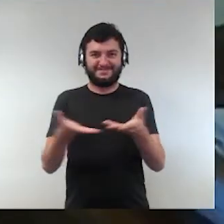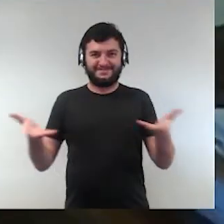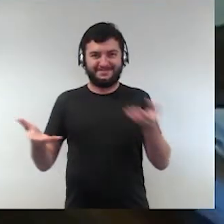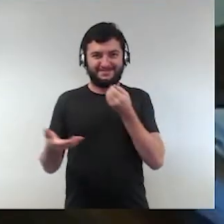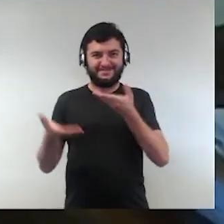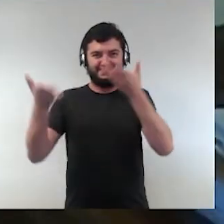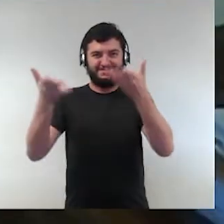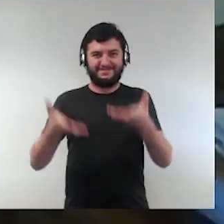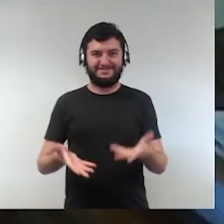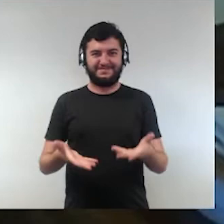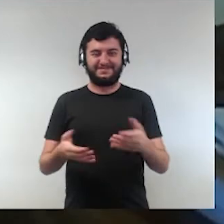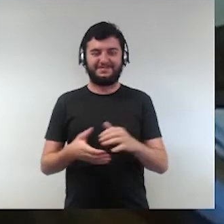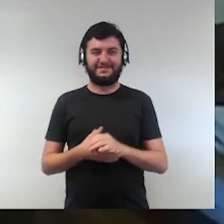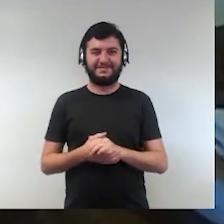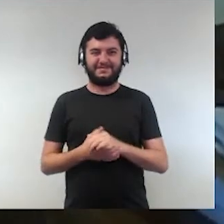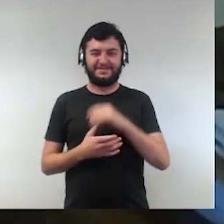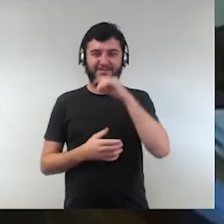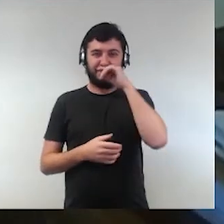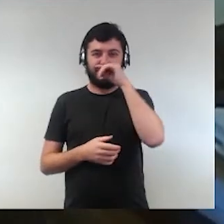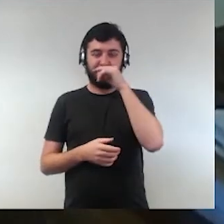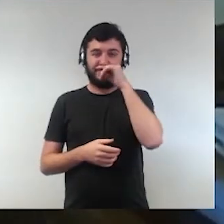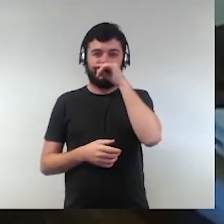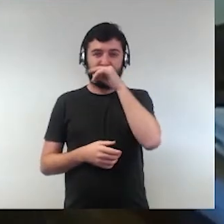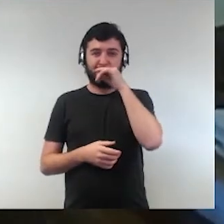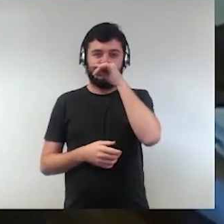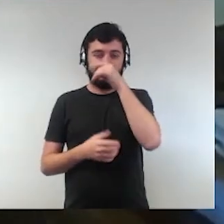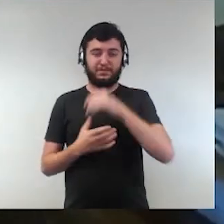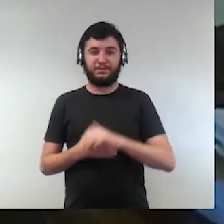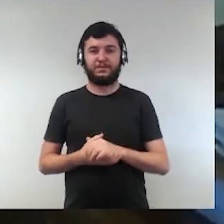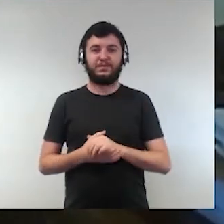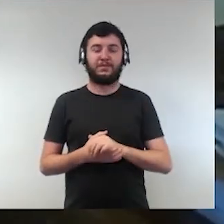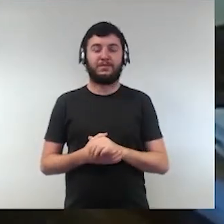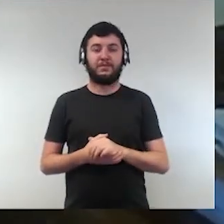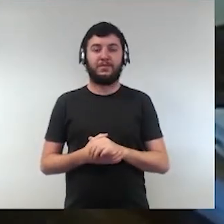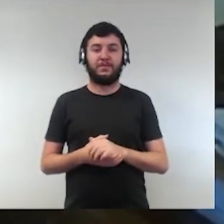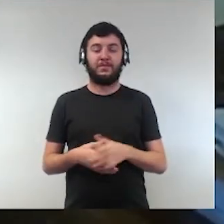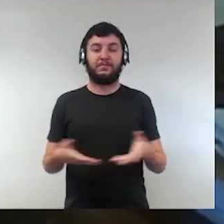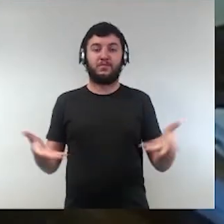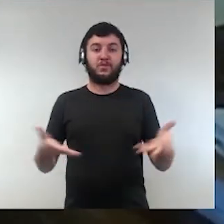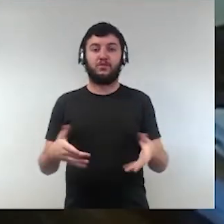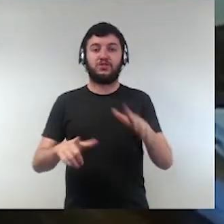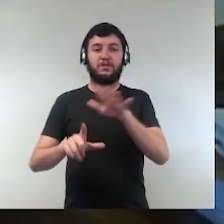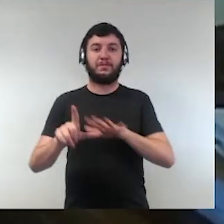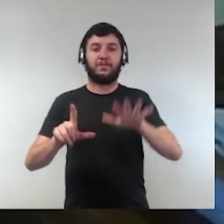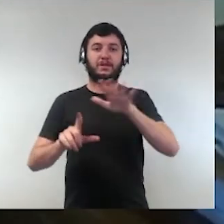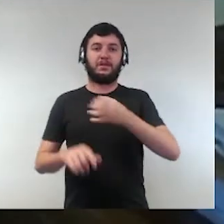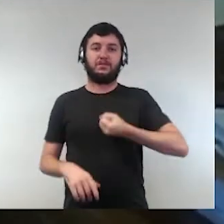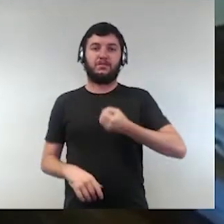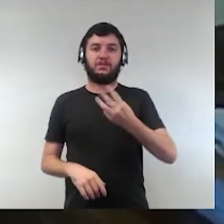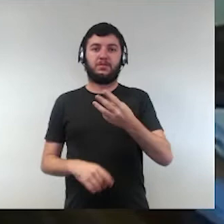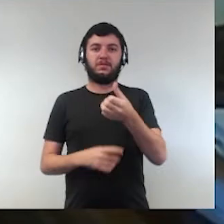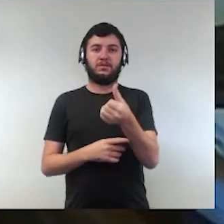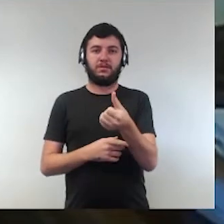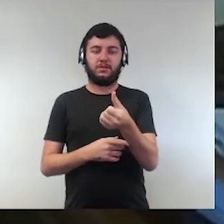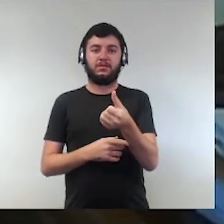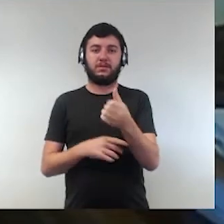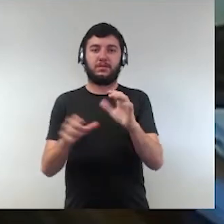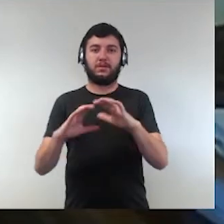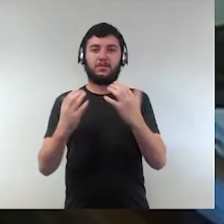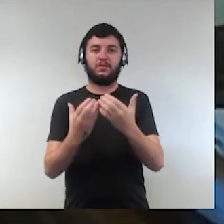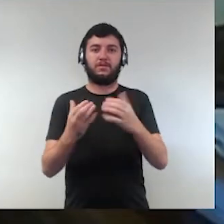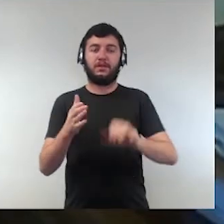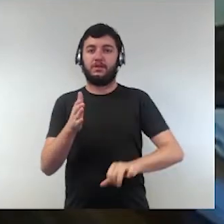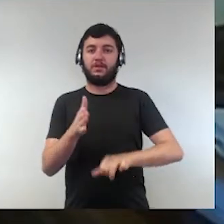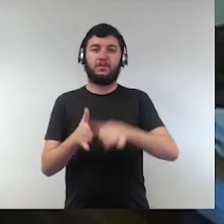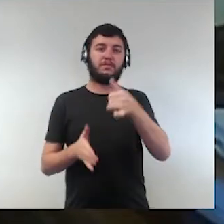Sejam todos bem-vindos. Estamos iniciando hoje o painel 36 do primeira conferência,